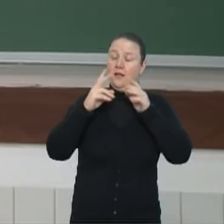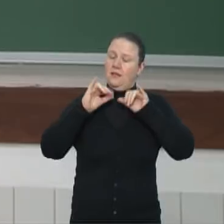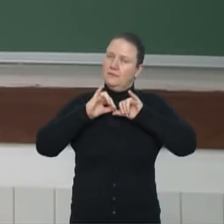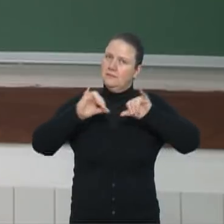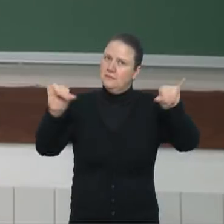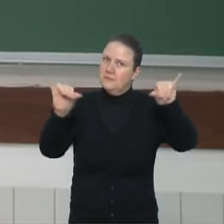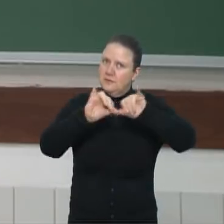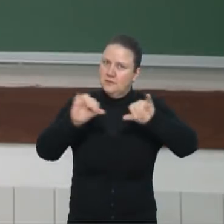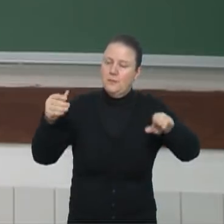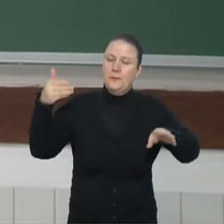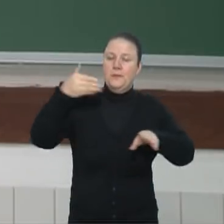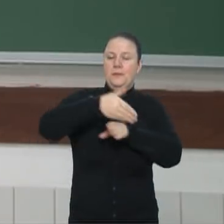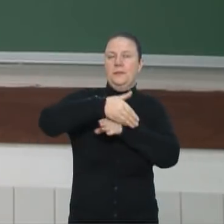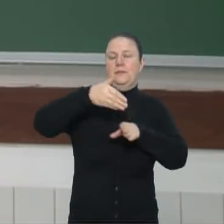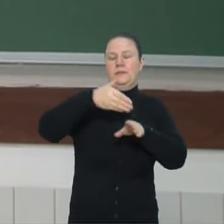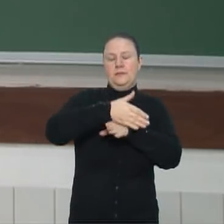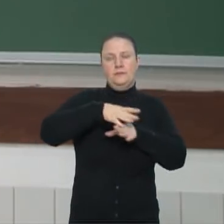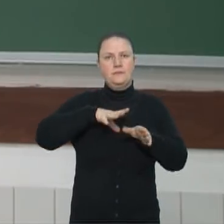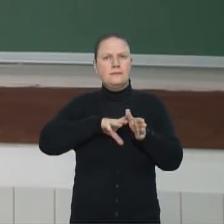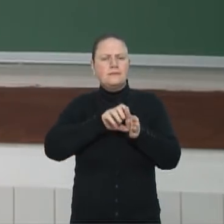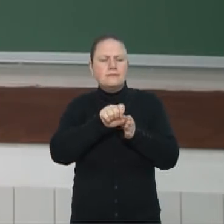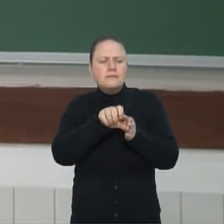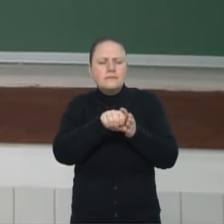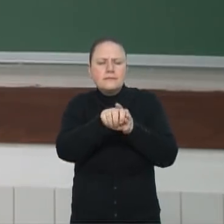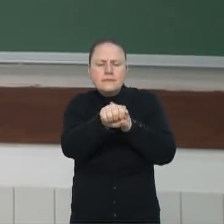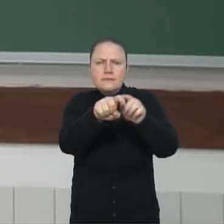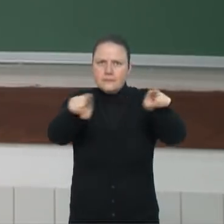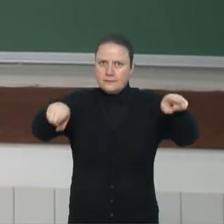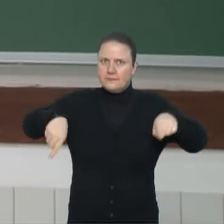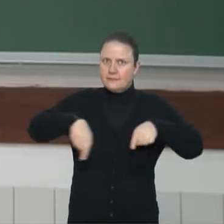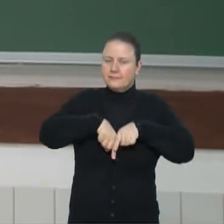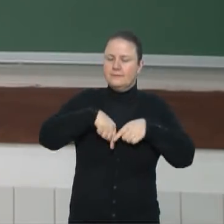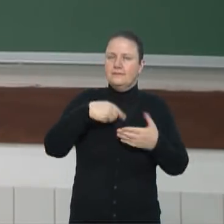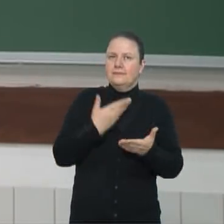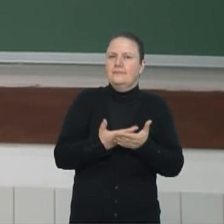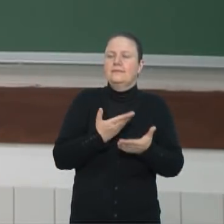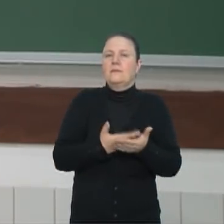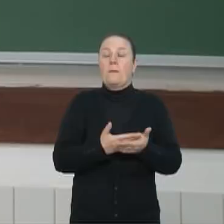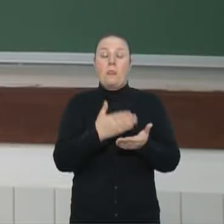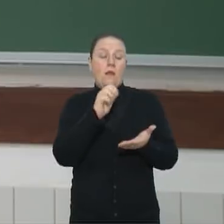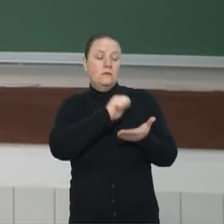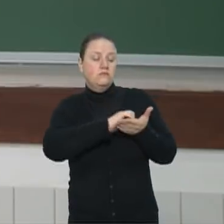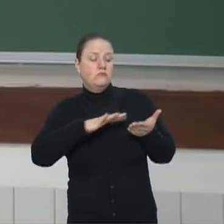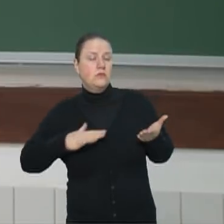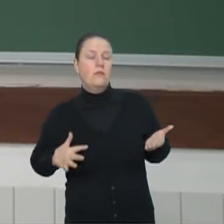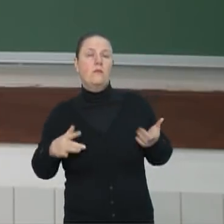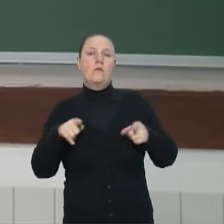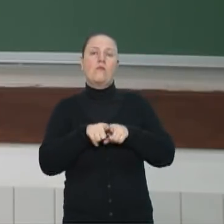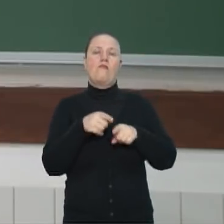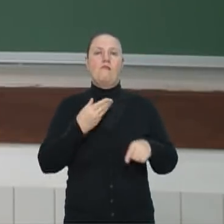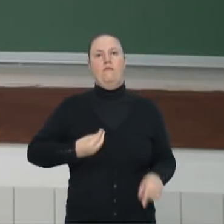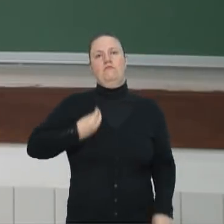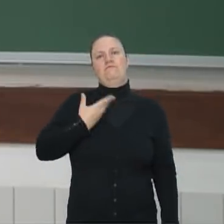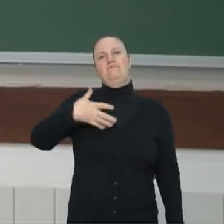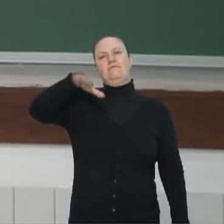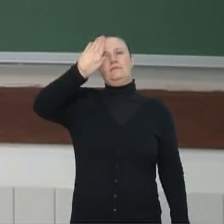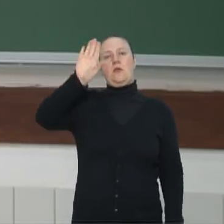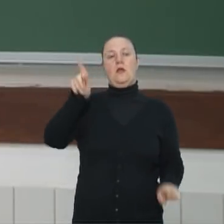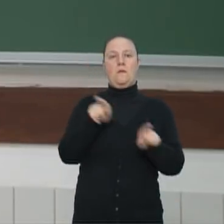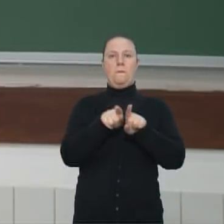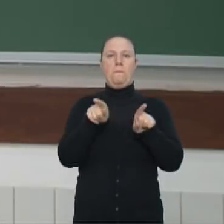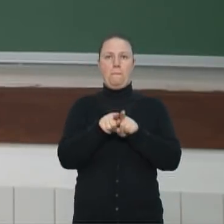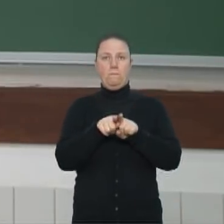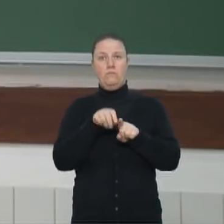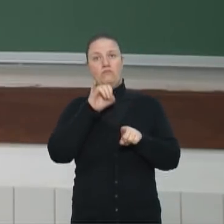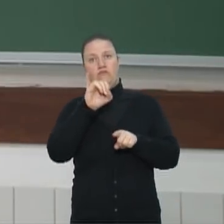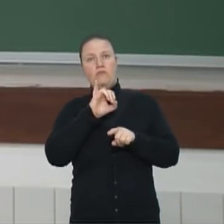né? O acesso ao Classroom, você tem que fazer suas atividades obrigatórias para ganhar a sua presença, suas notas, ok? E você que não